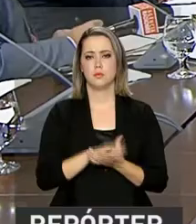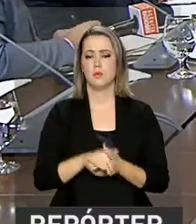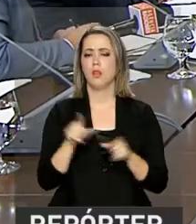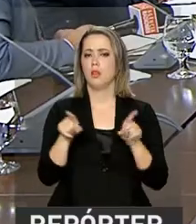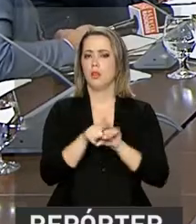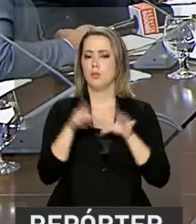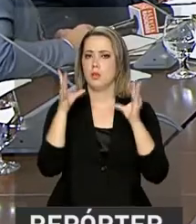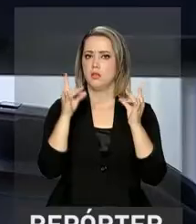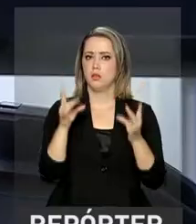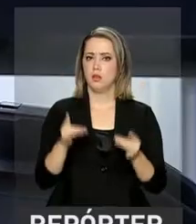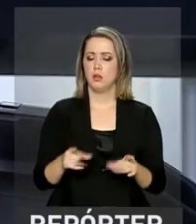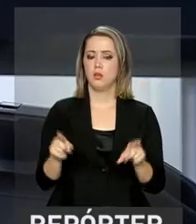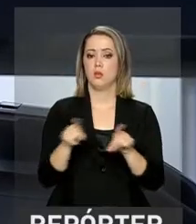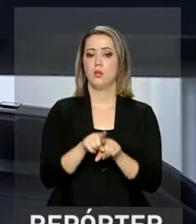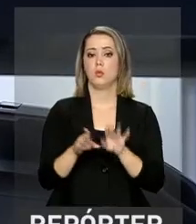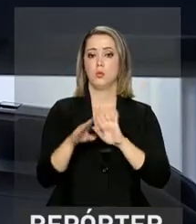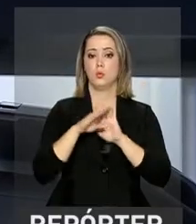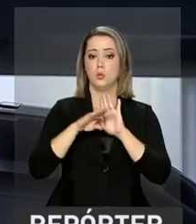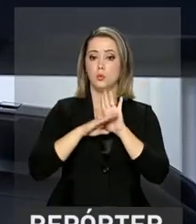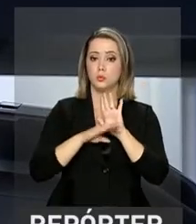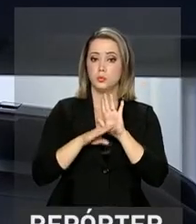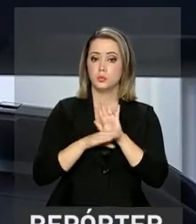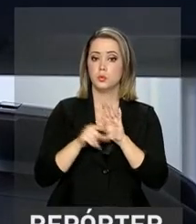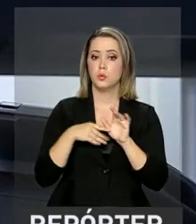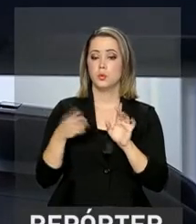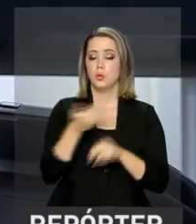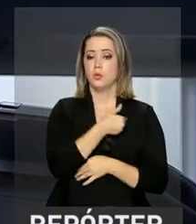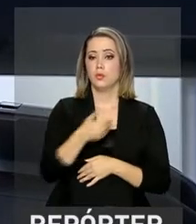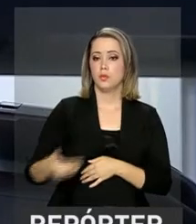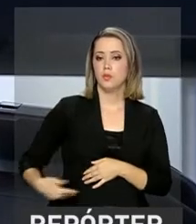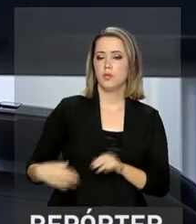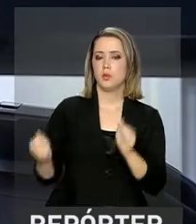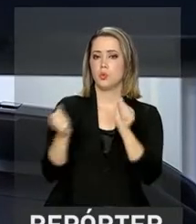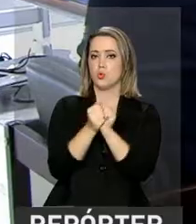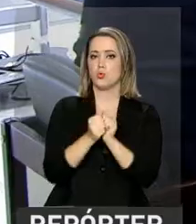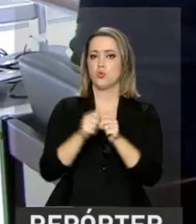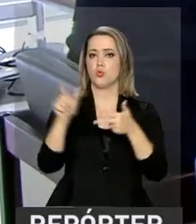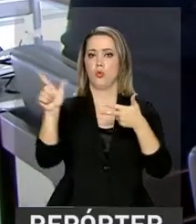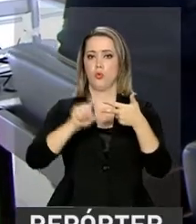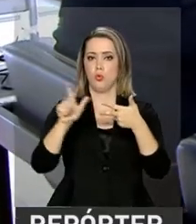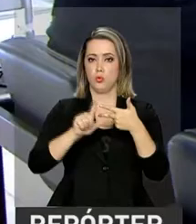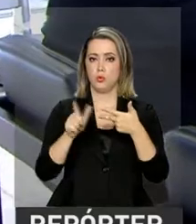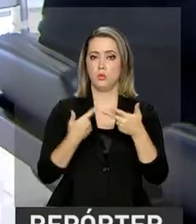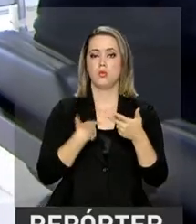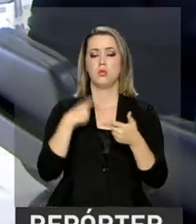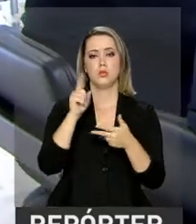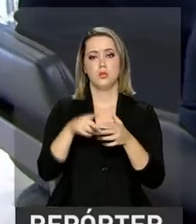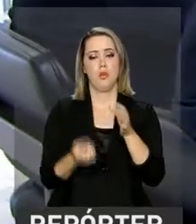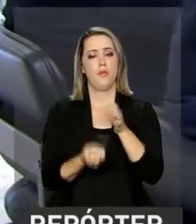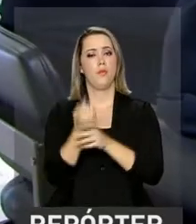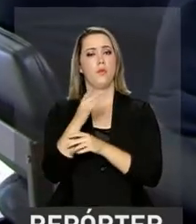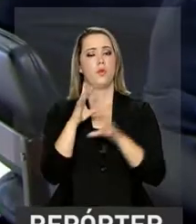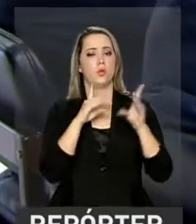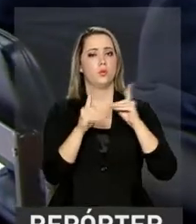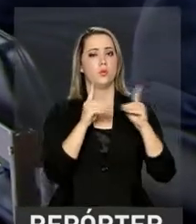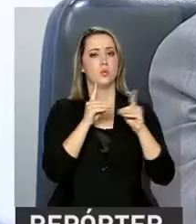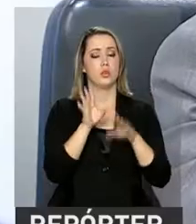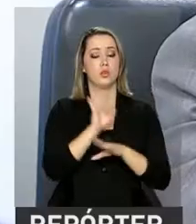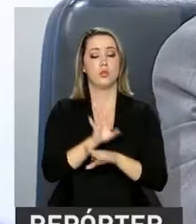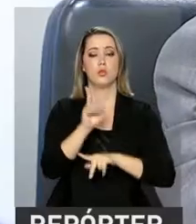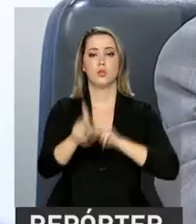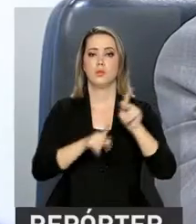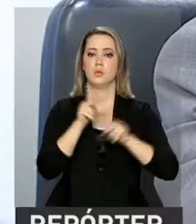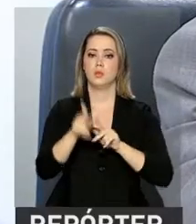que seu governo atua em parceria com o legislativo e que considera as alterações em projetos do governo fruto de um diálogo que beneficia a população